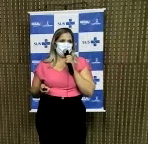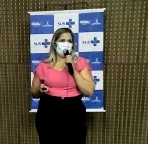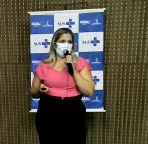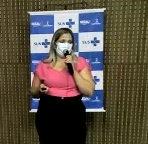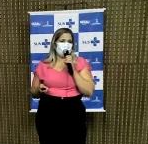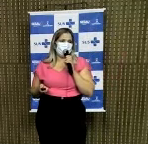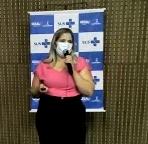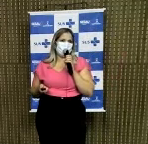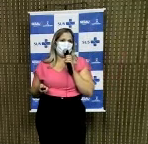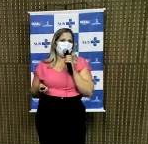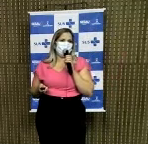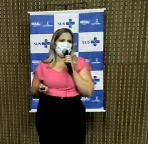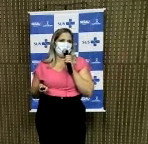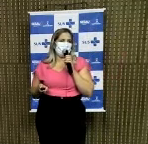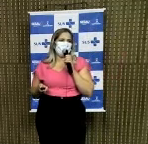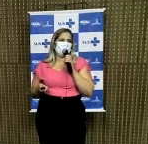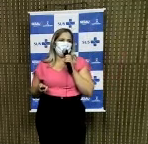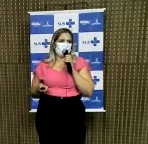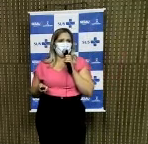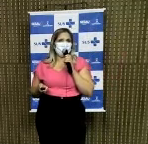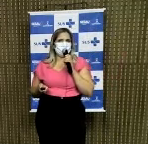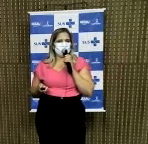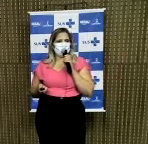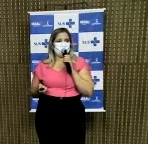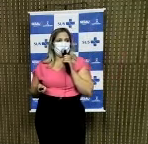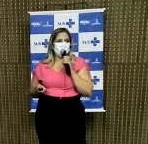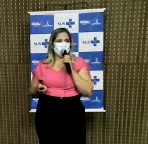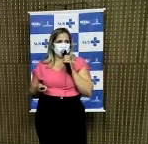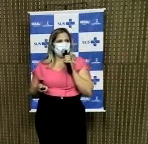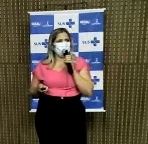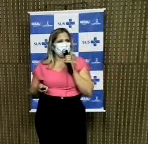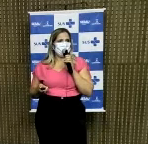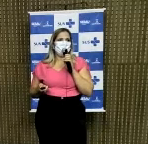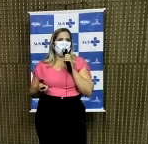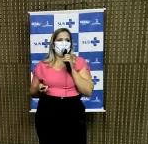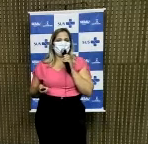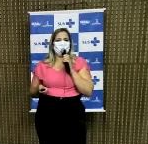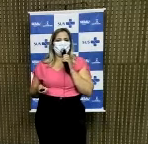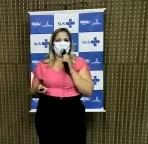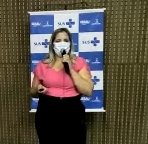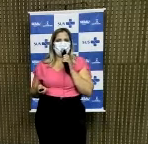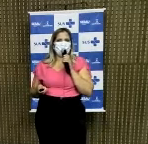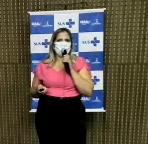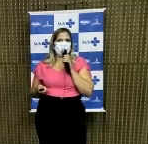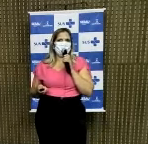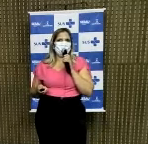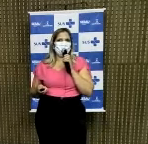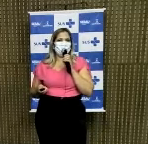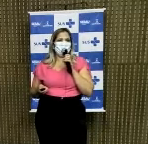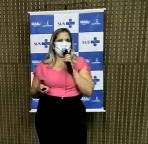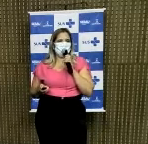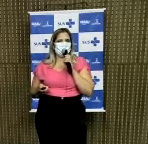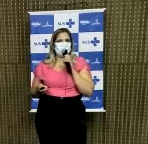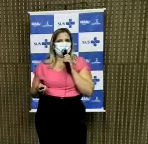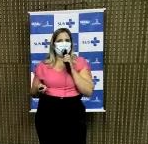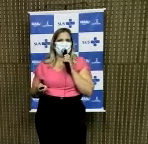recém-formado, que é um grupo que chama Emagrecer SUS, né, que é com o NASF, com as